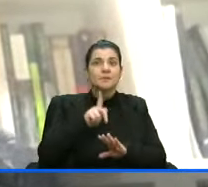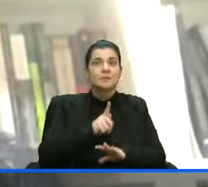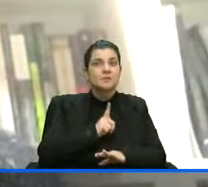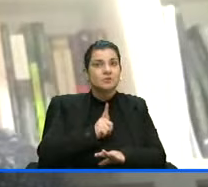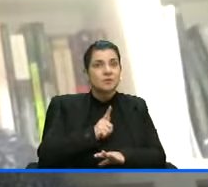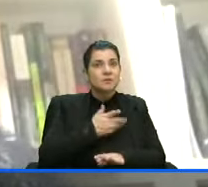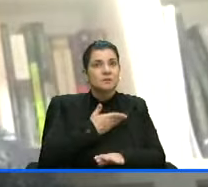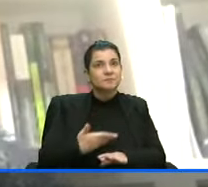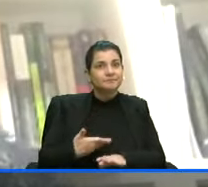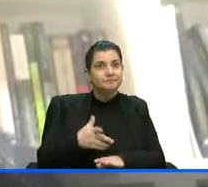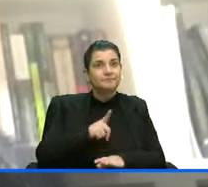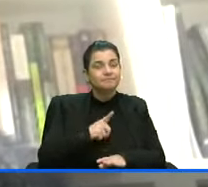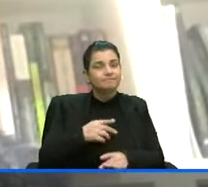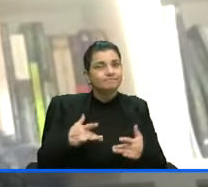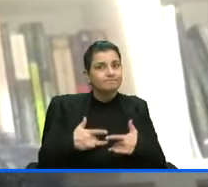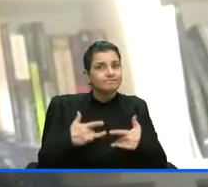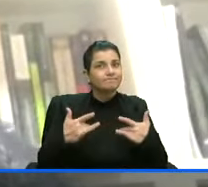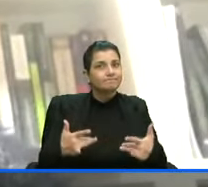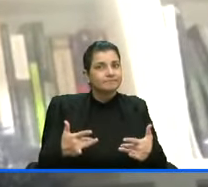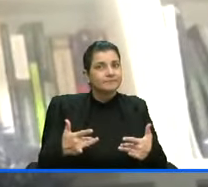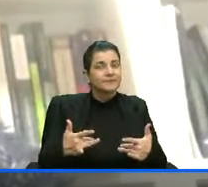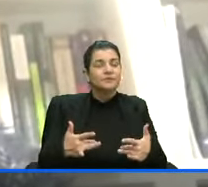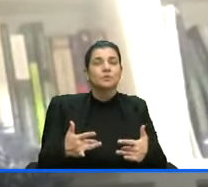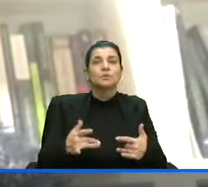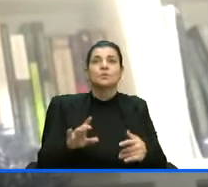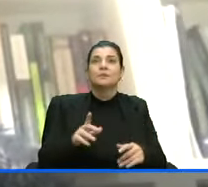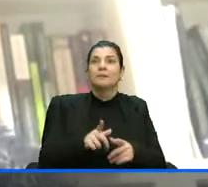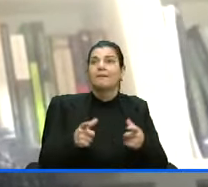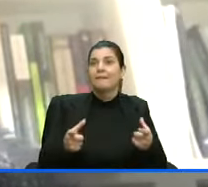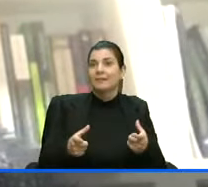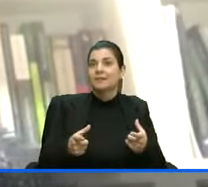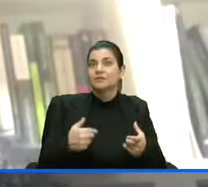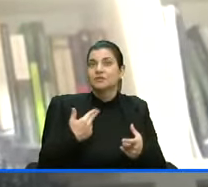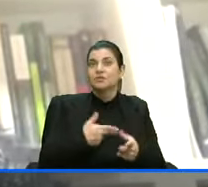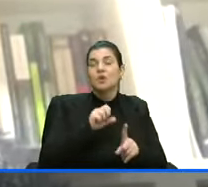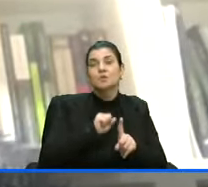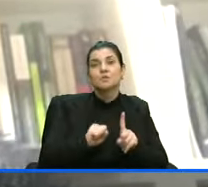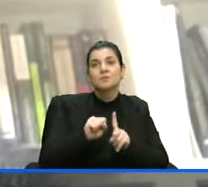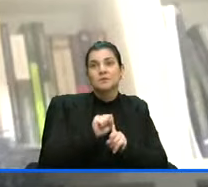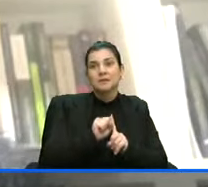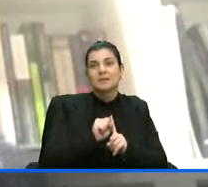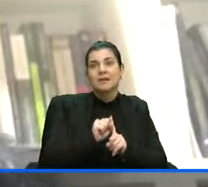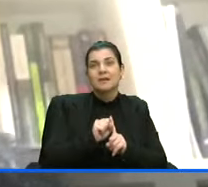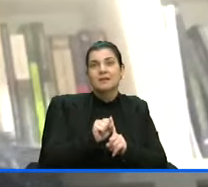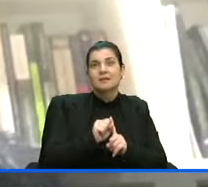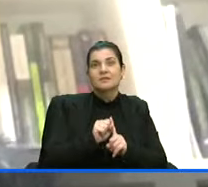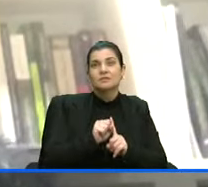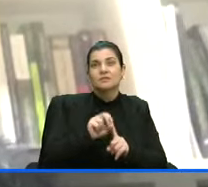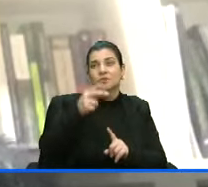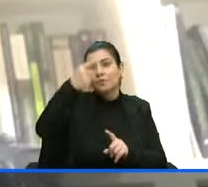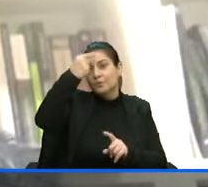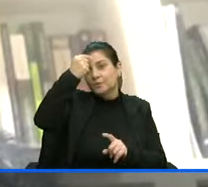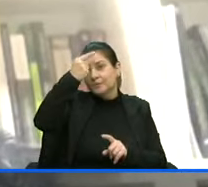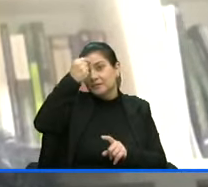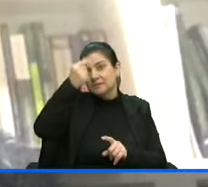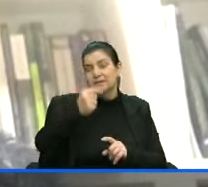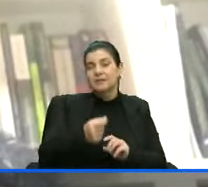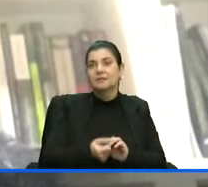público tem um desafio grande, né? E nós, como sociedade, né? Como universidade, como,